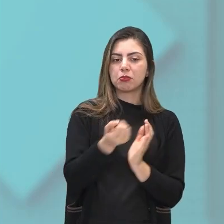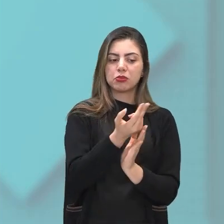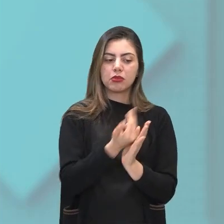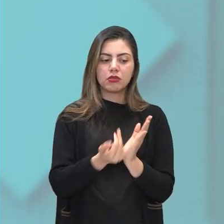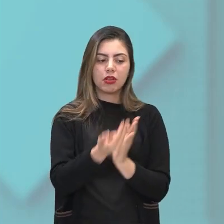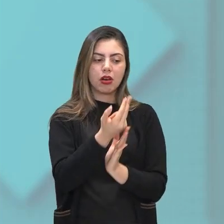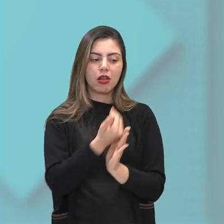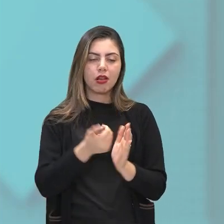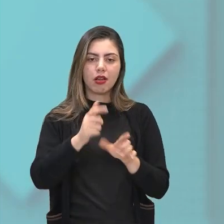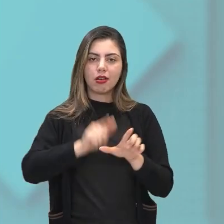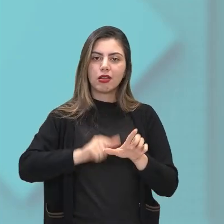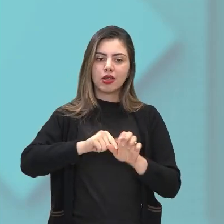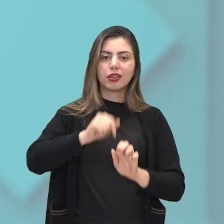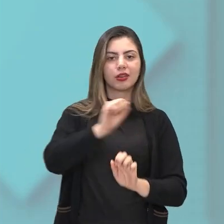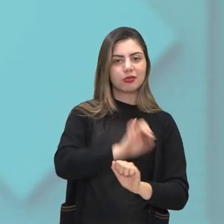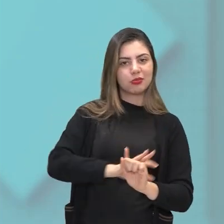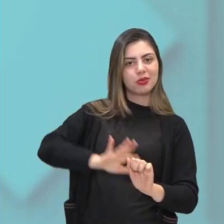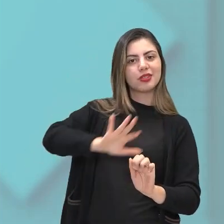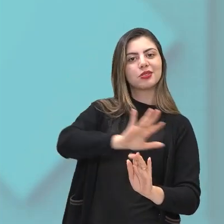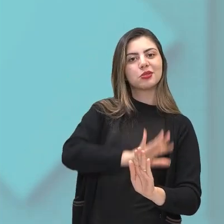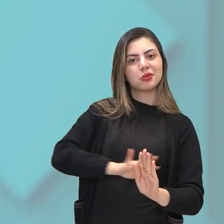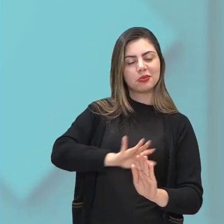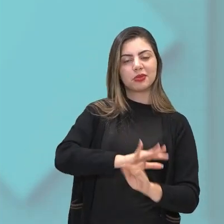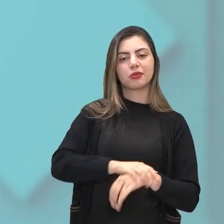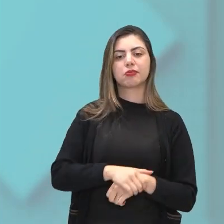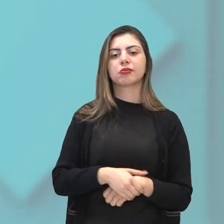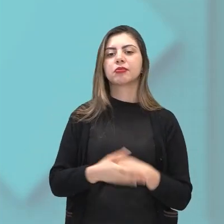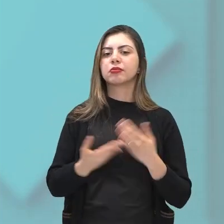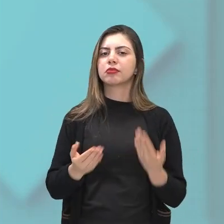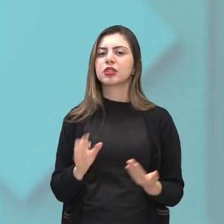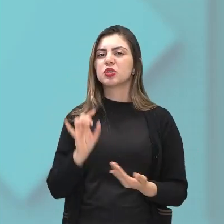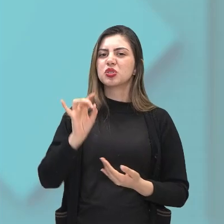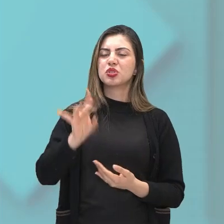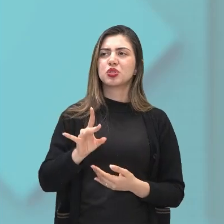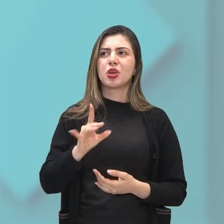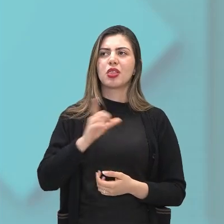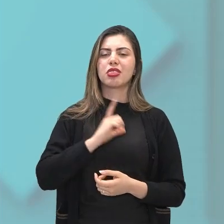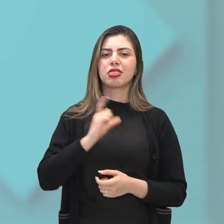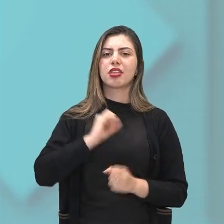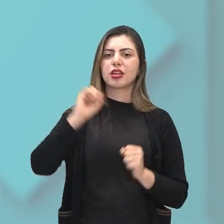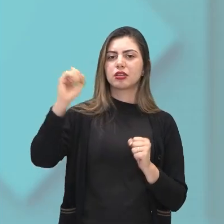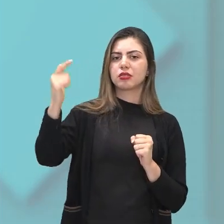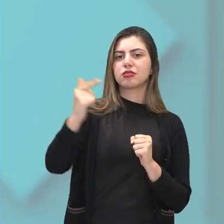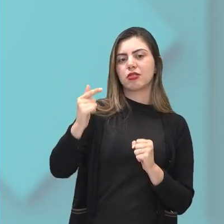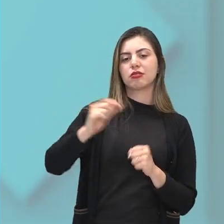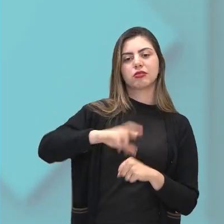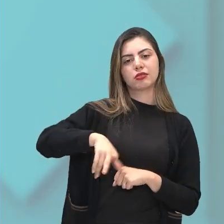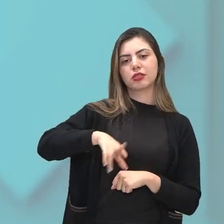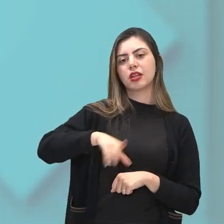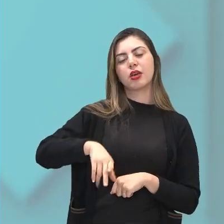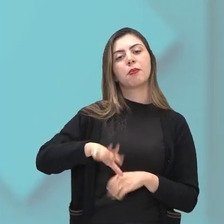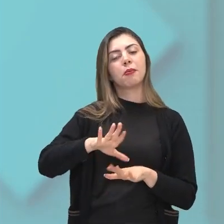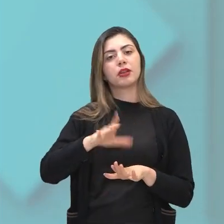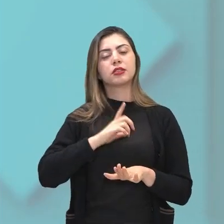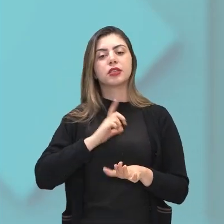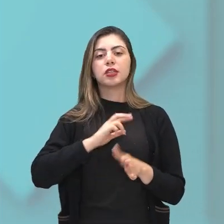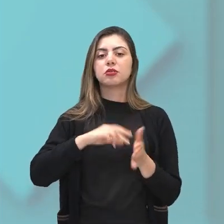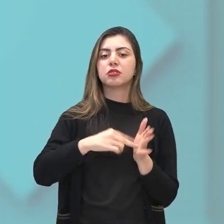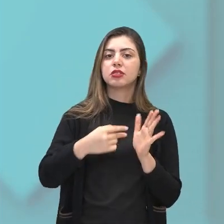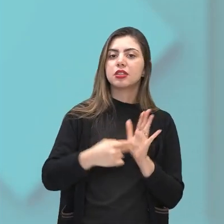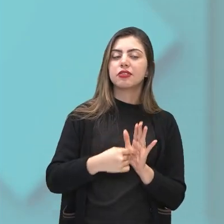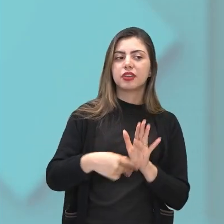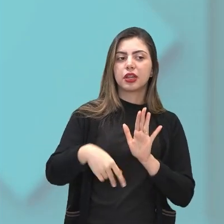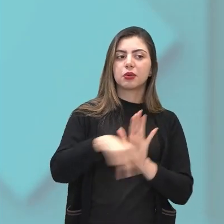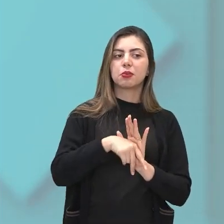letra. Então, a sombra ela não é apenas algo estético, mas ela também pode mudar o significado, o sentido